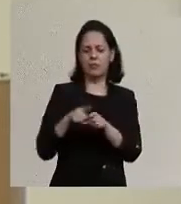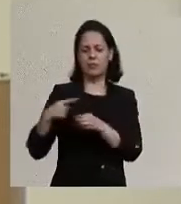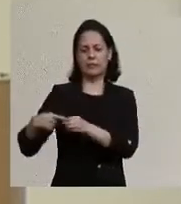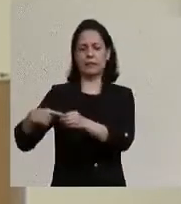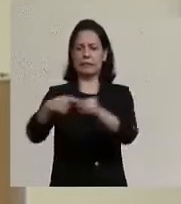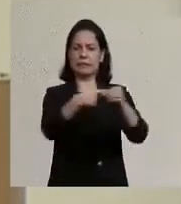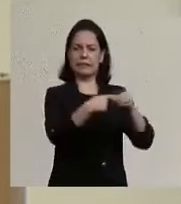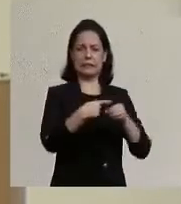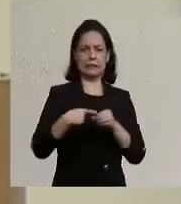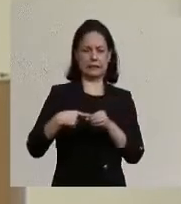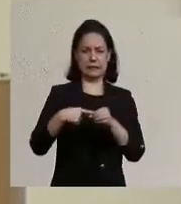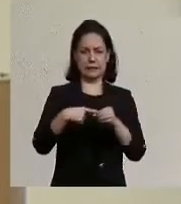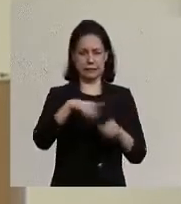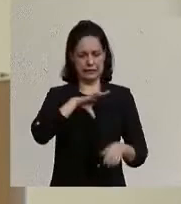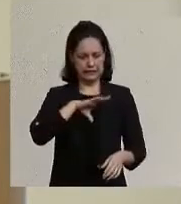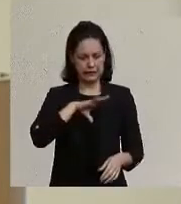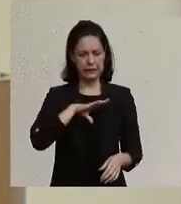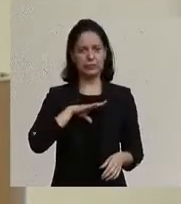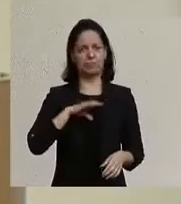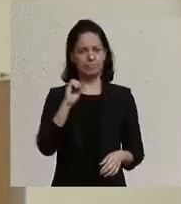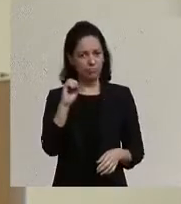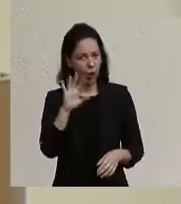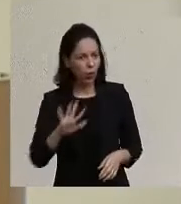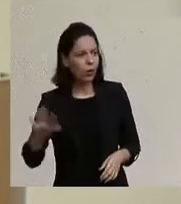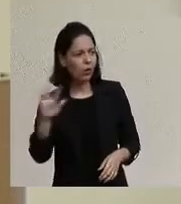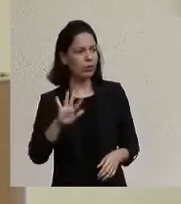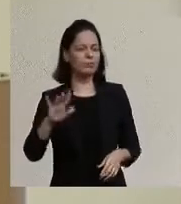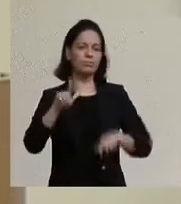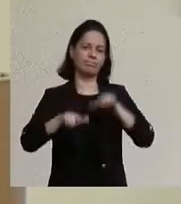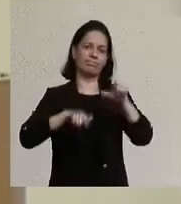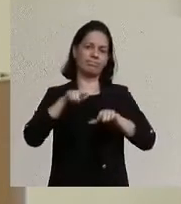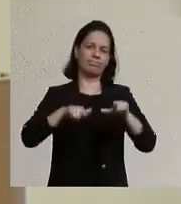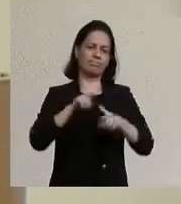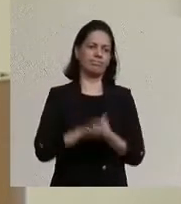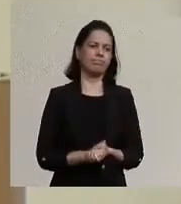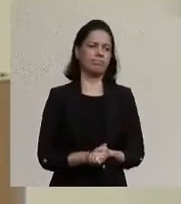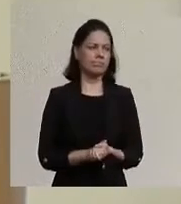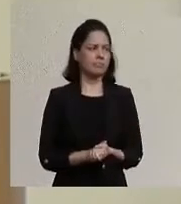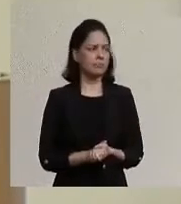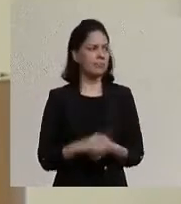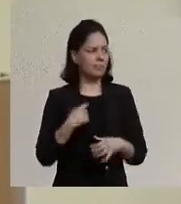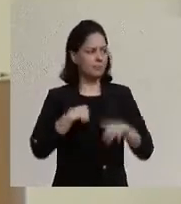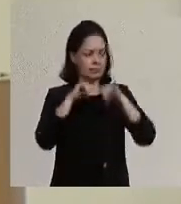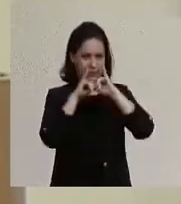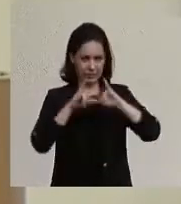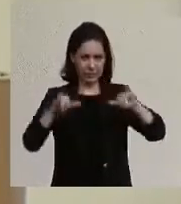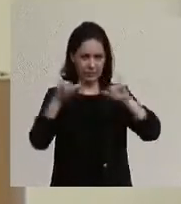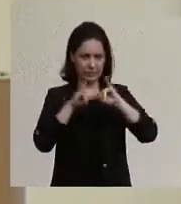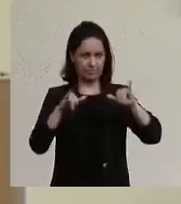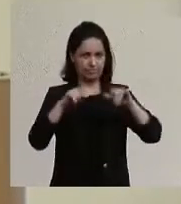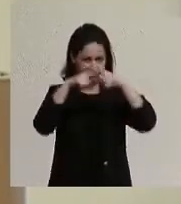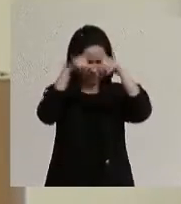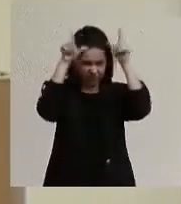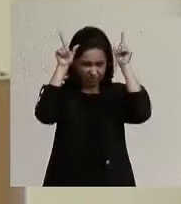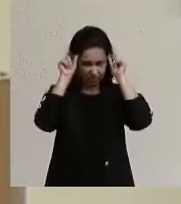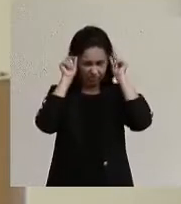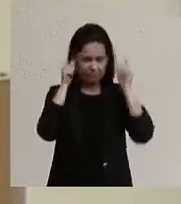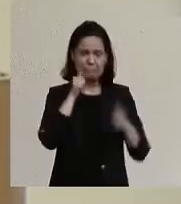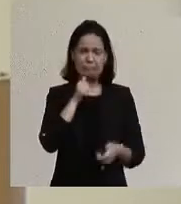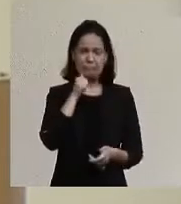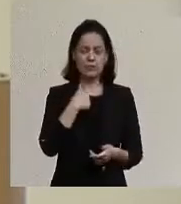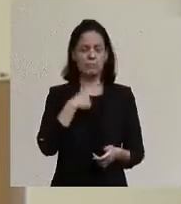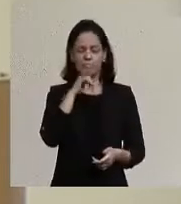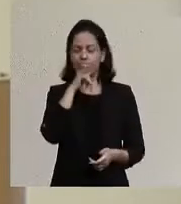da nossa região oeste eu confesso que eu a enfermeira Nelci fiquei meio que